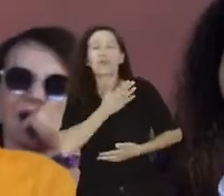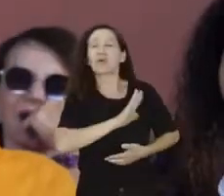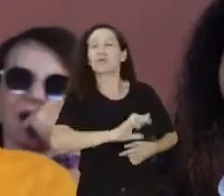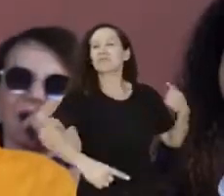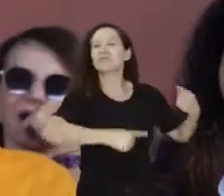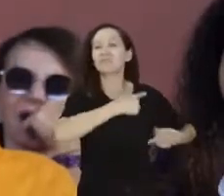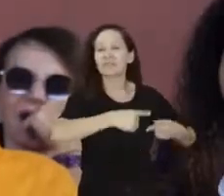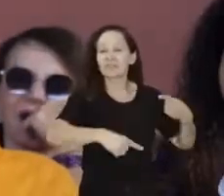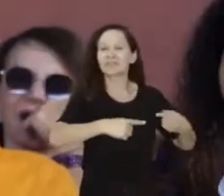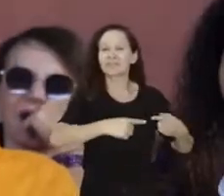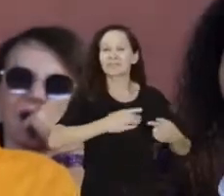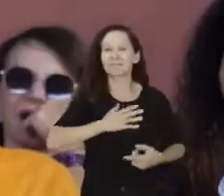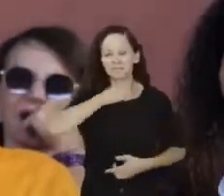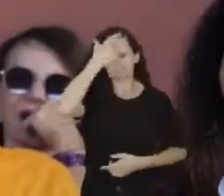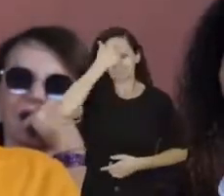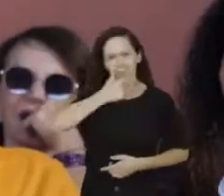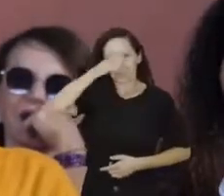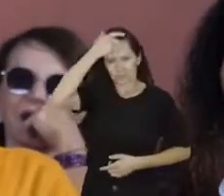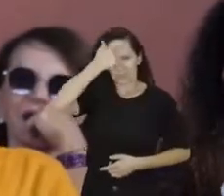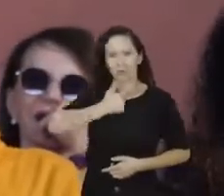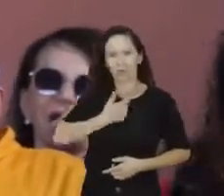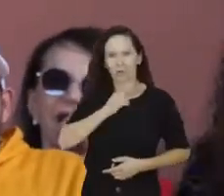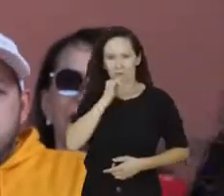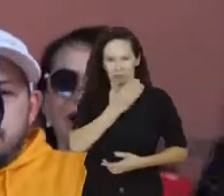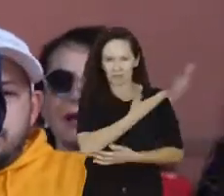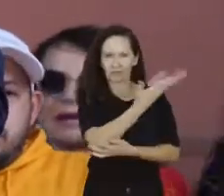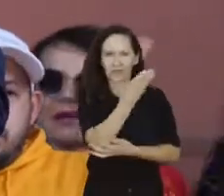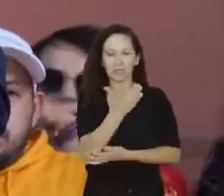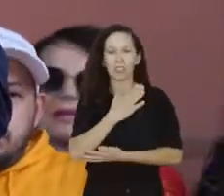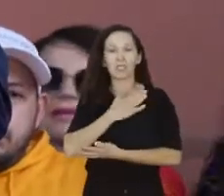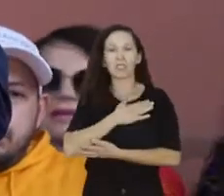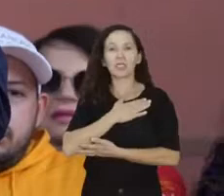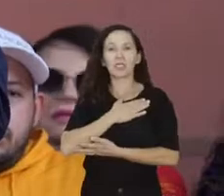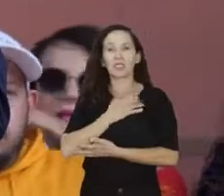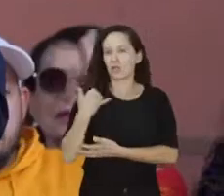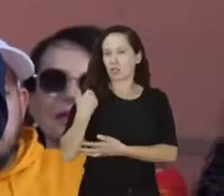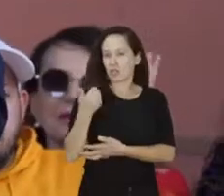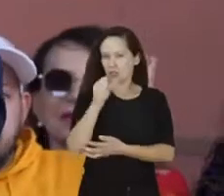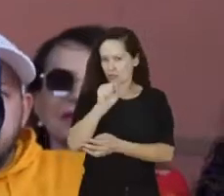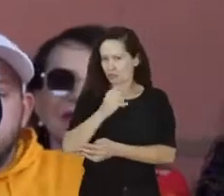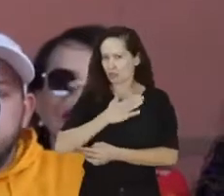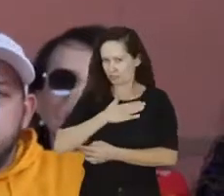mesmo quero dizer para vocês que quando eu tinha 18 anos de idade,